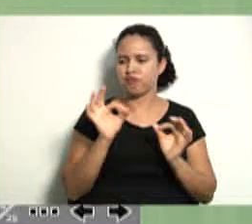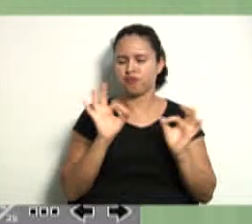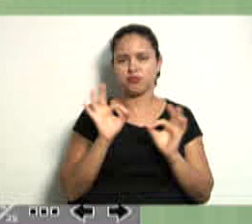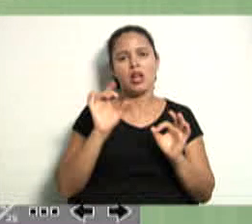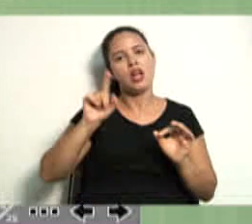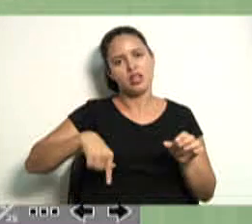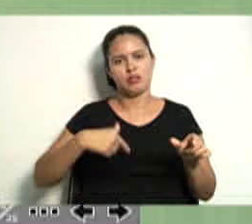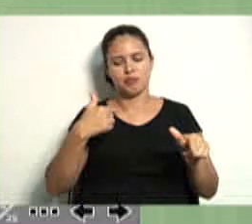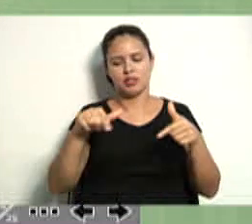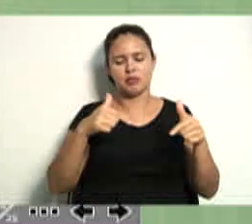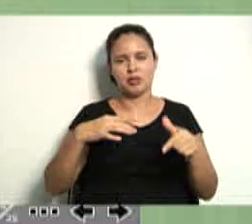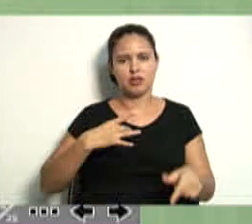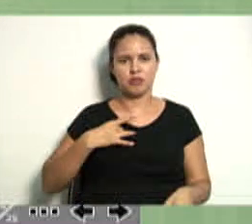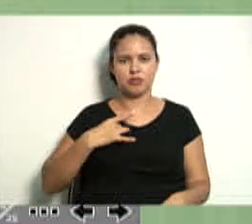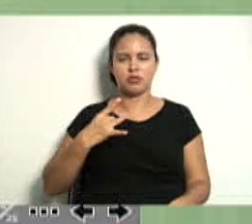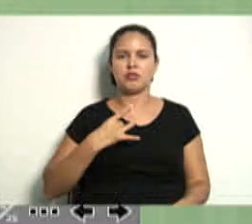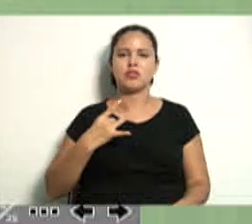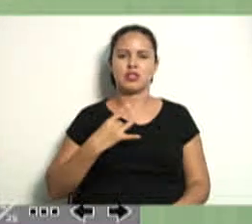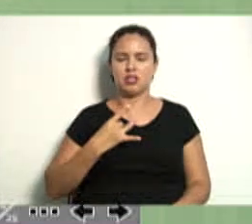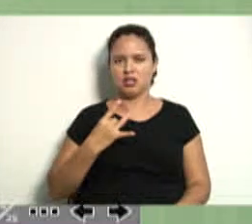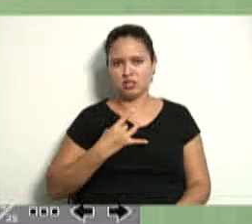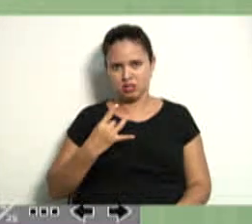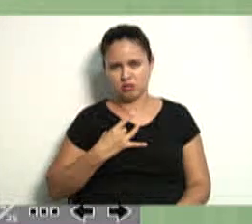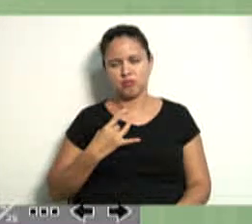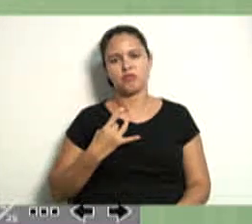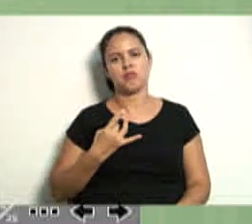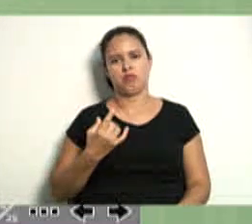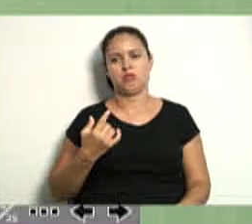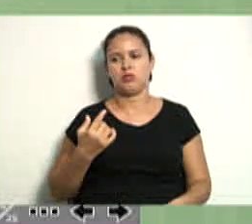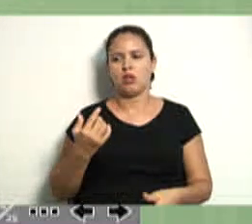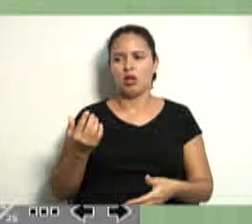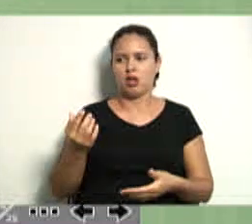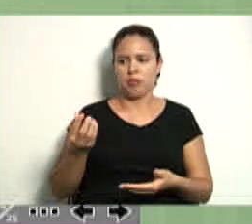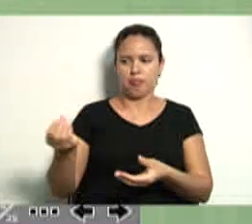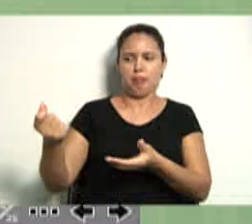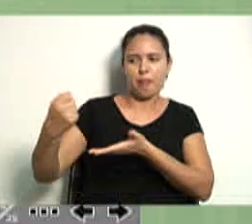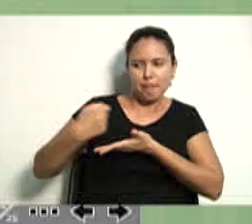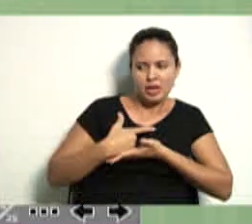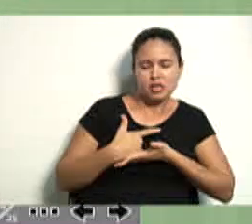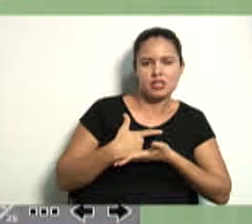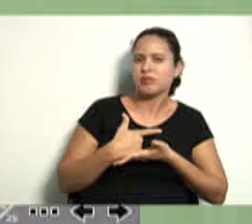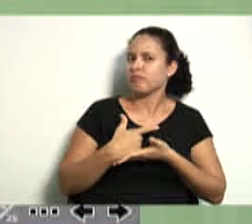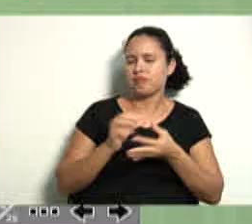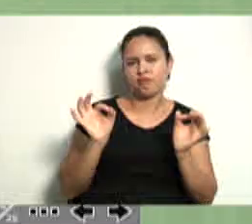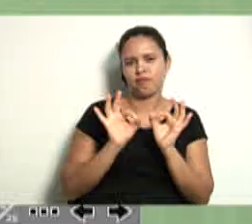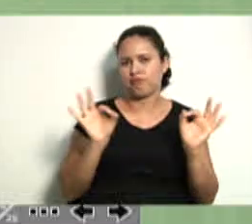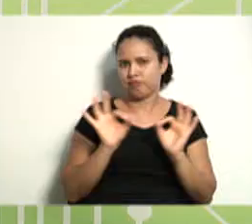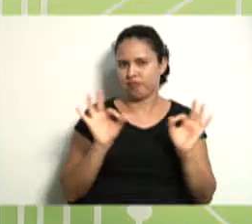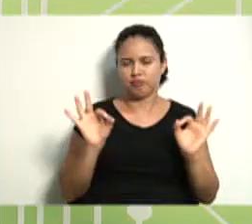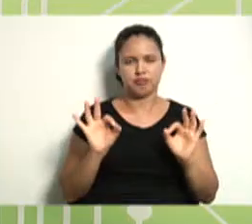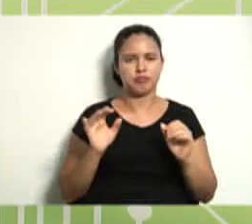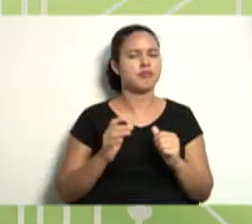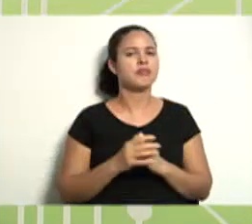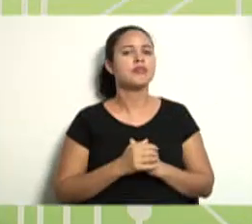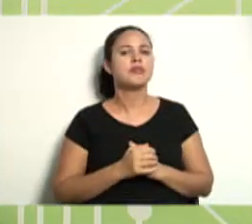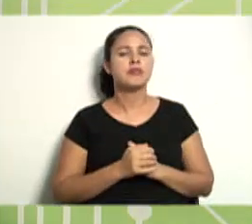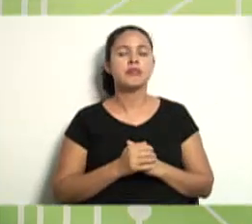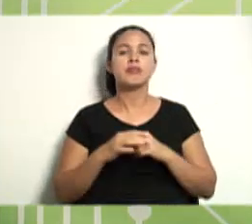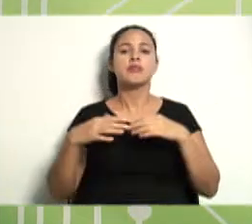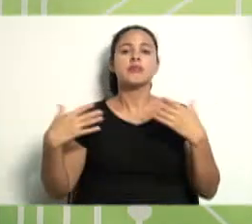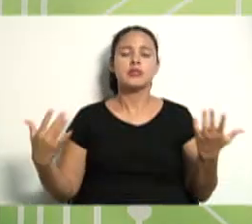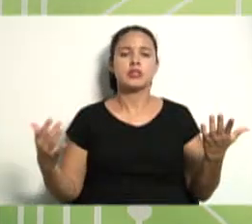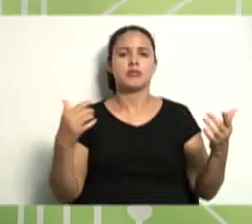quais não recebemos valores monetários em troca. Então, vamos lá, gente. Volta aqui para mim. A maioria